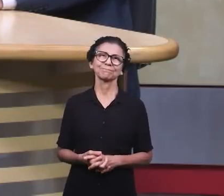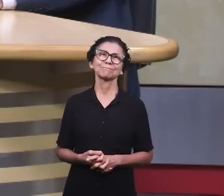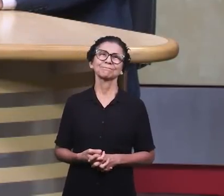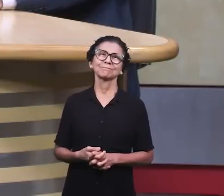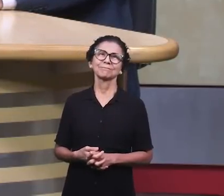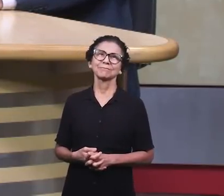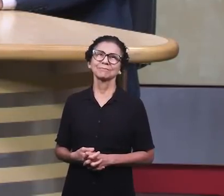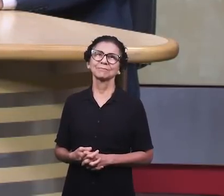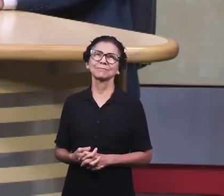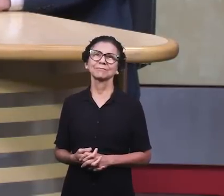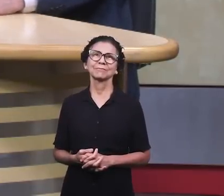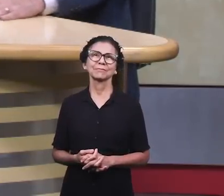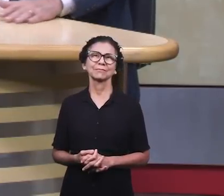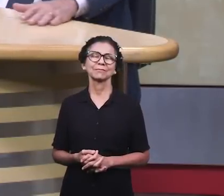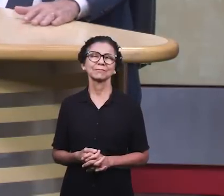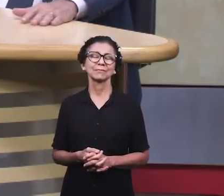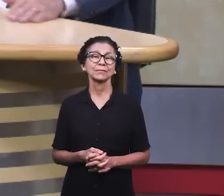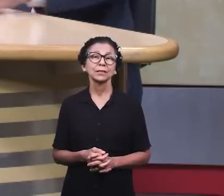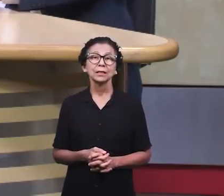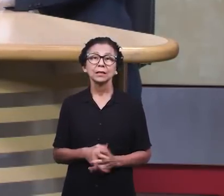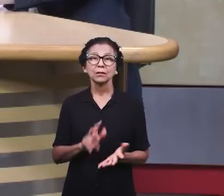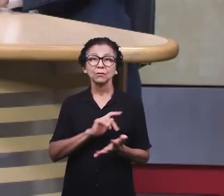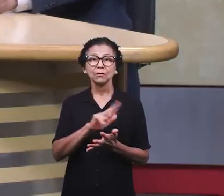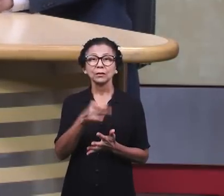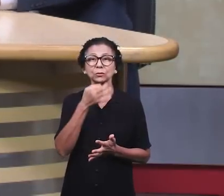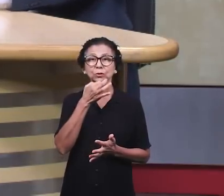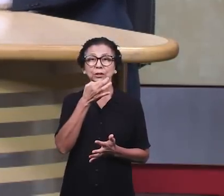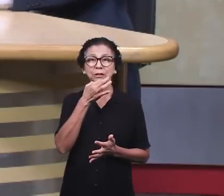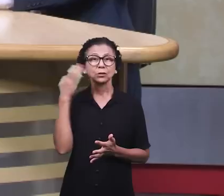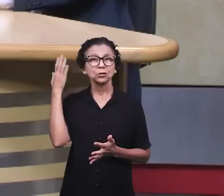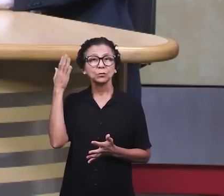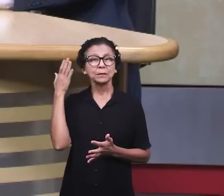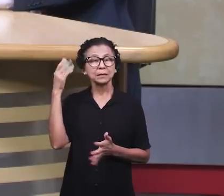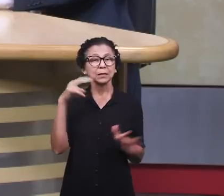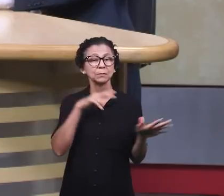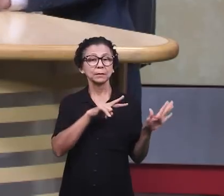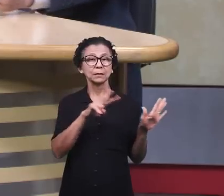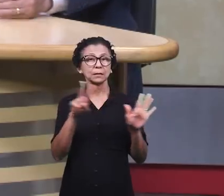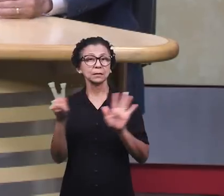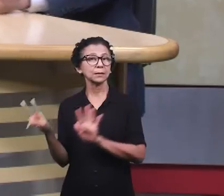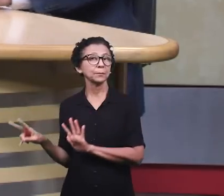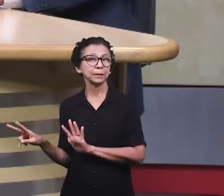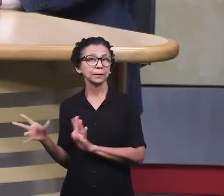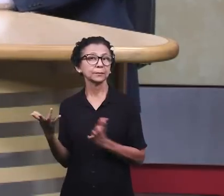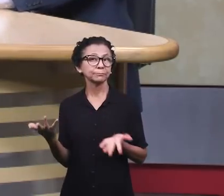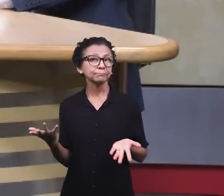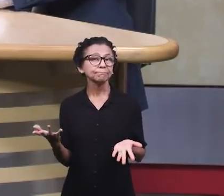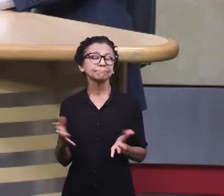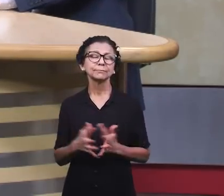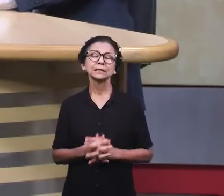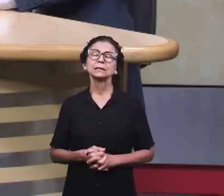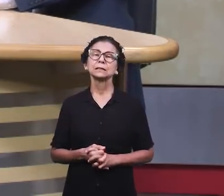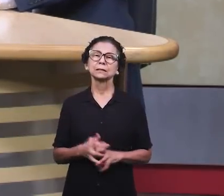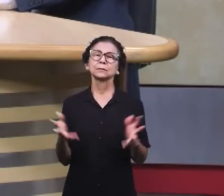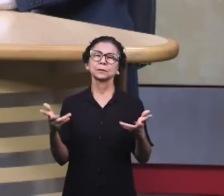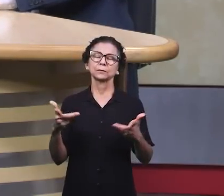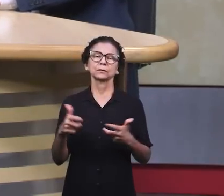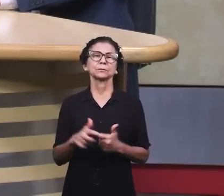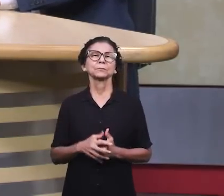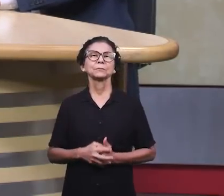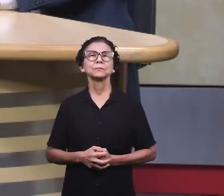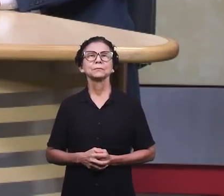tivemos 14 sugestões de mensagens, né? Misericórdia, Pode escolher à semana vontade. toda, depois foi escolher, não pastor, mas os outros. É uma coisa